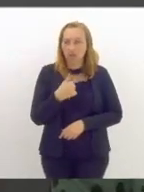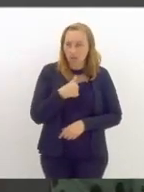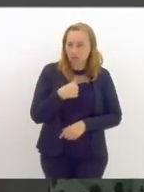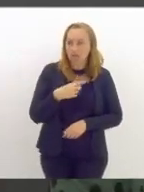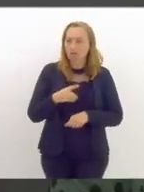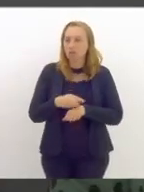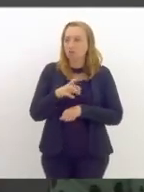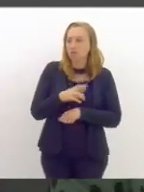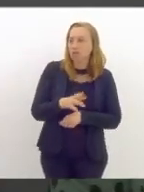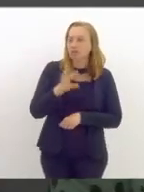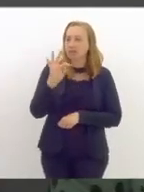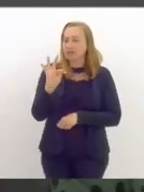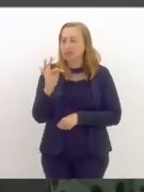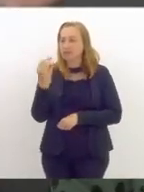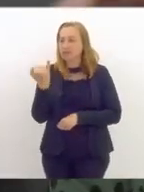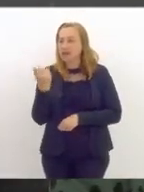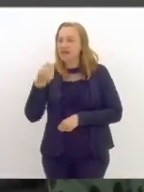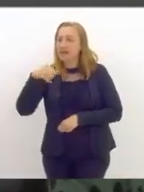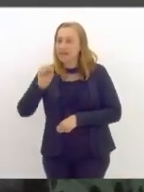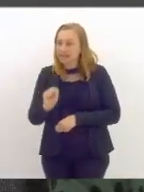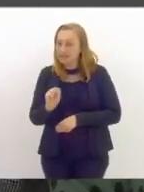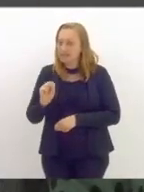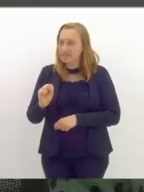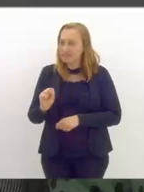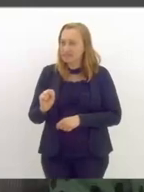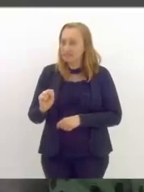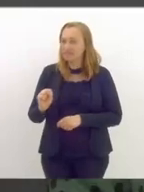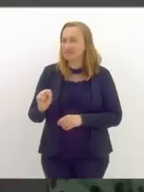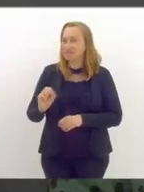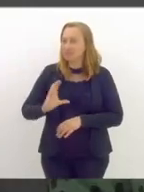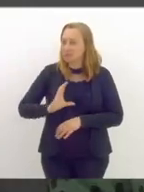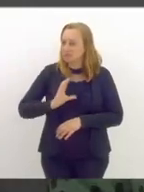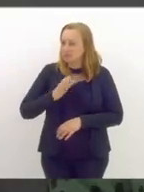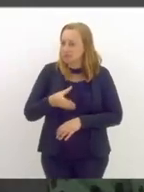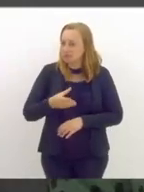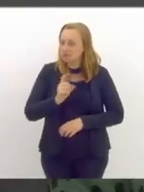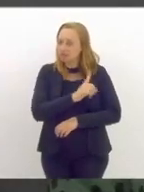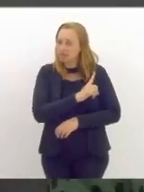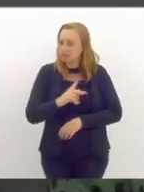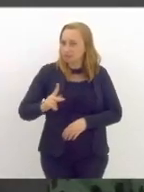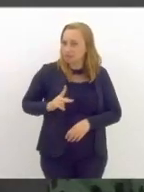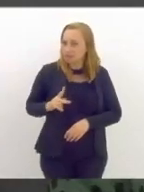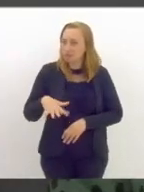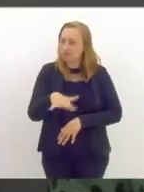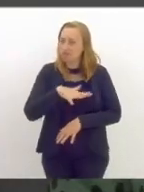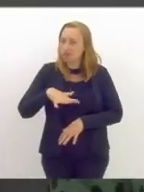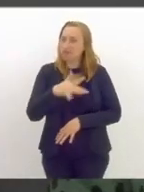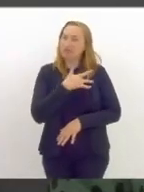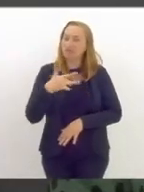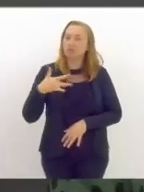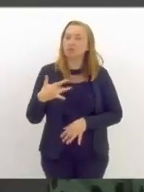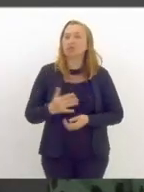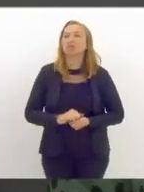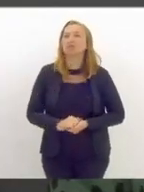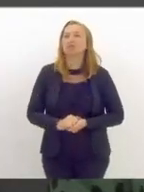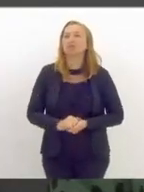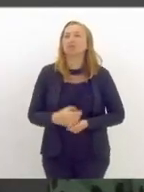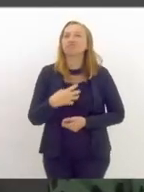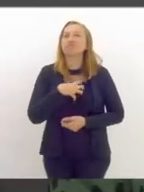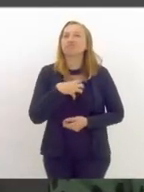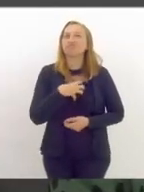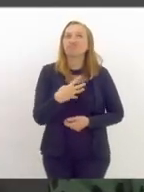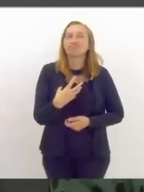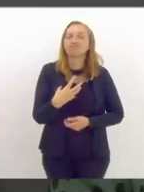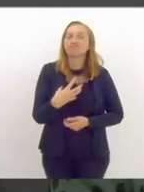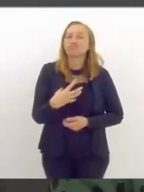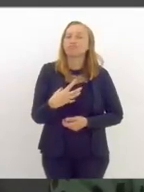a doutora Thaisa, que é a nossa brava, queridíssima defensora pública da área da saúde, esse sentimento que nos